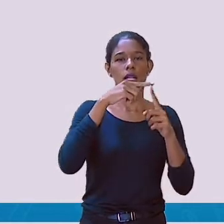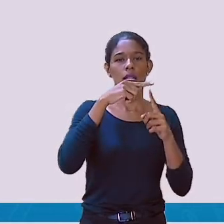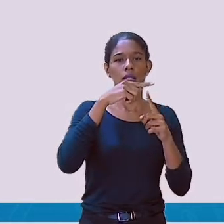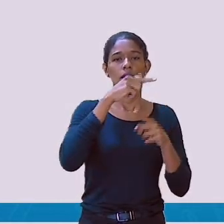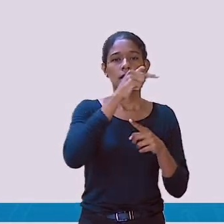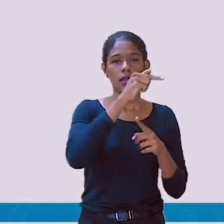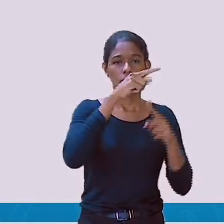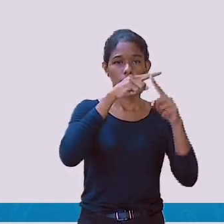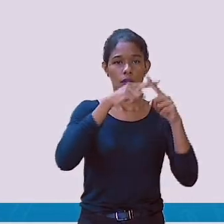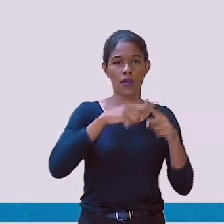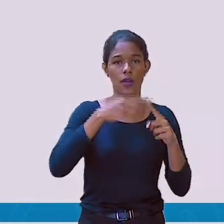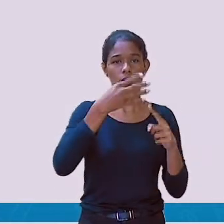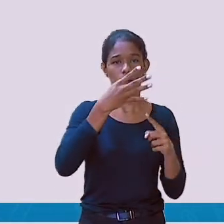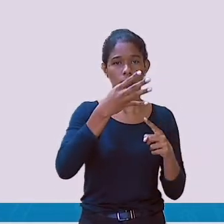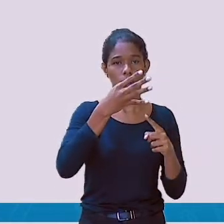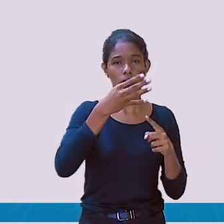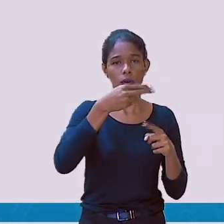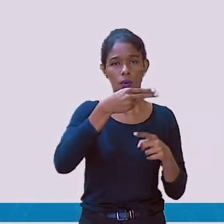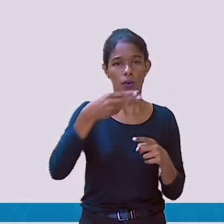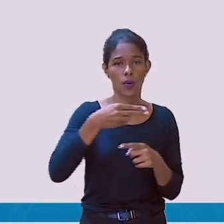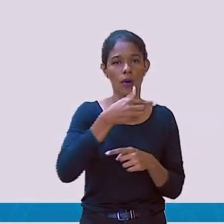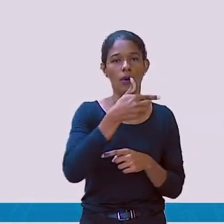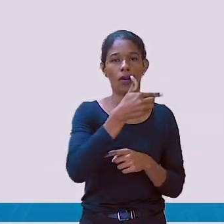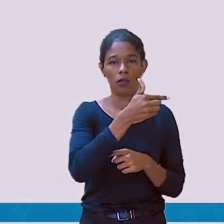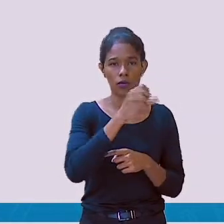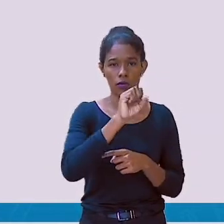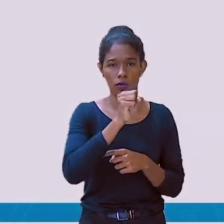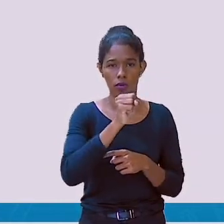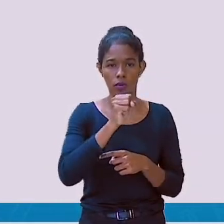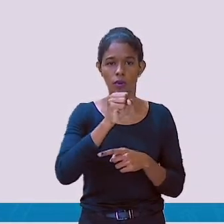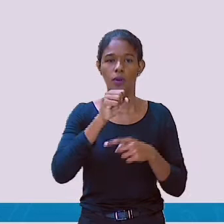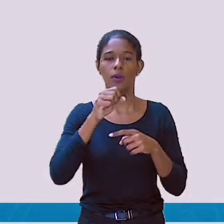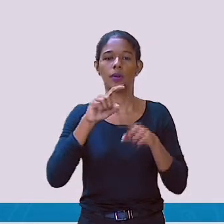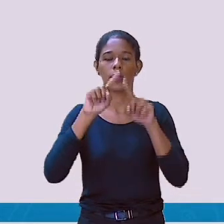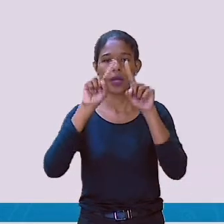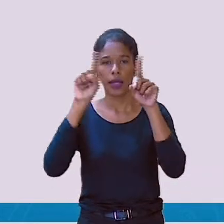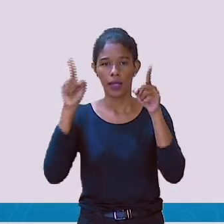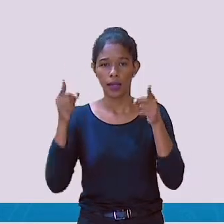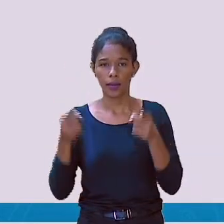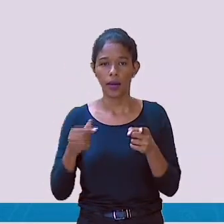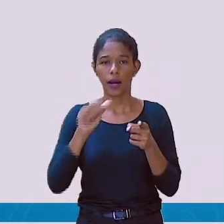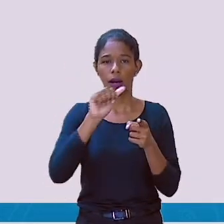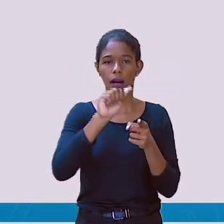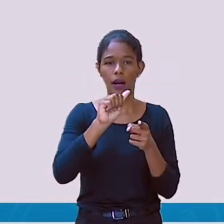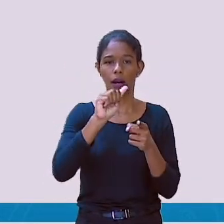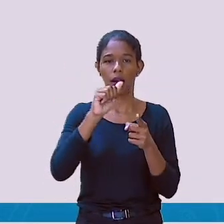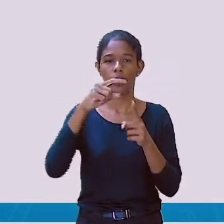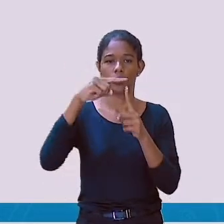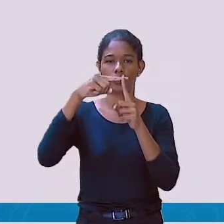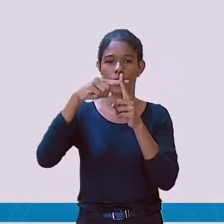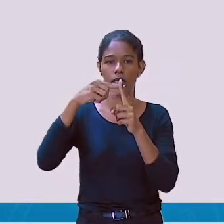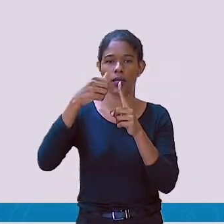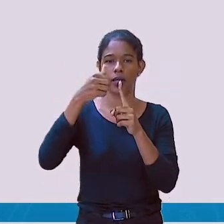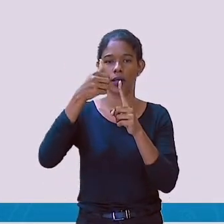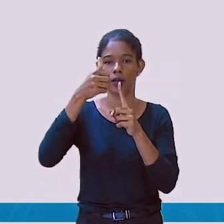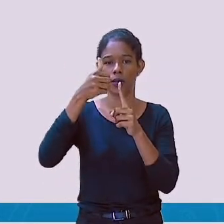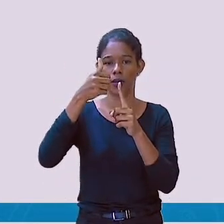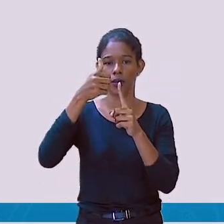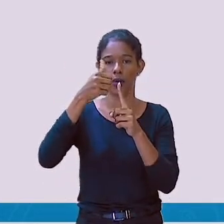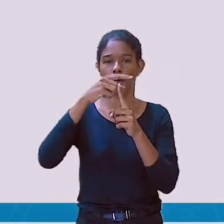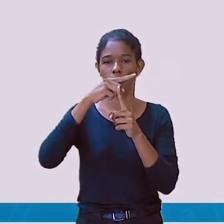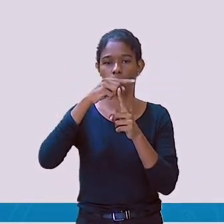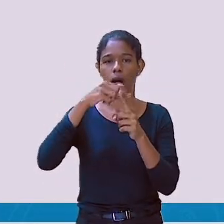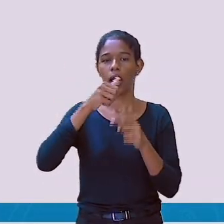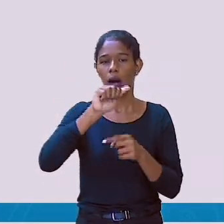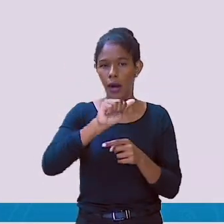vezes B, 2 mais 2. Então, vai ficar 28, 1 mais 1,